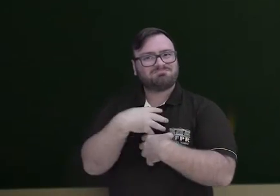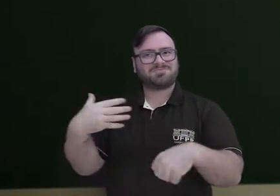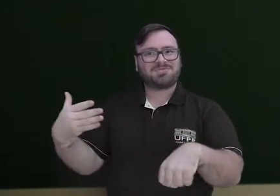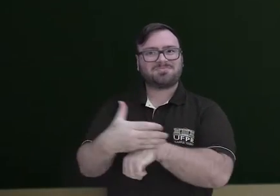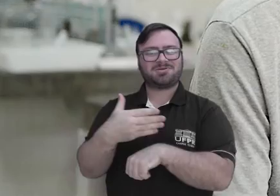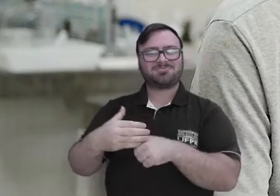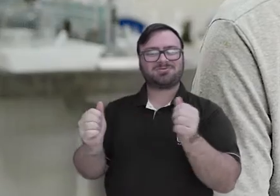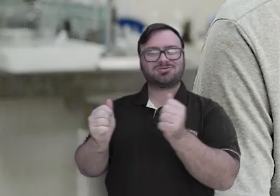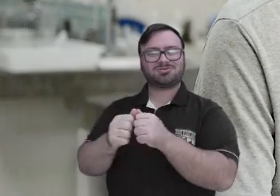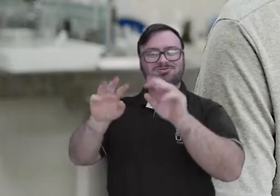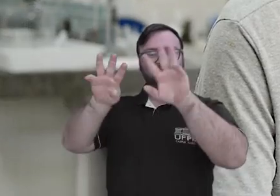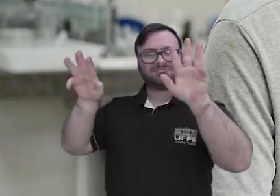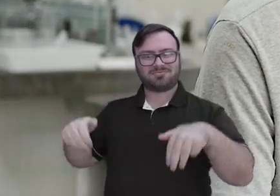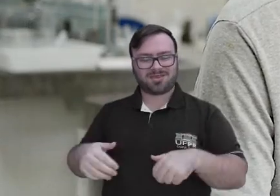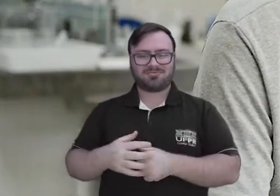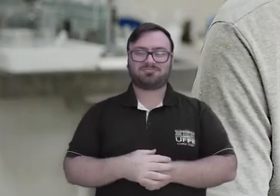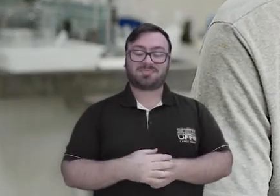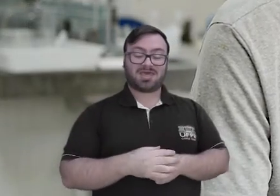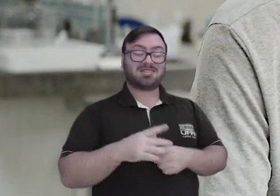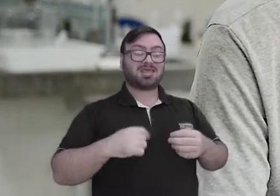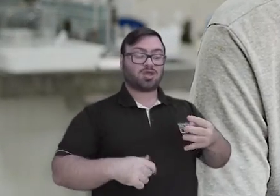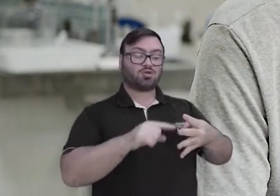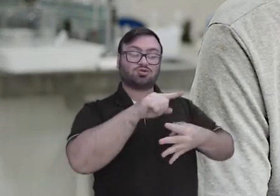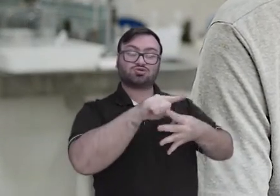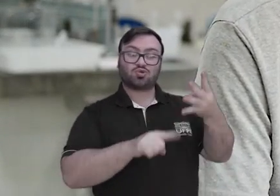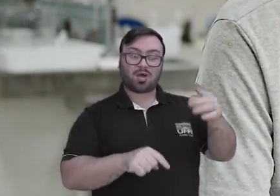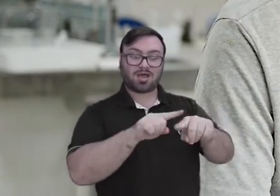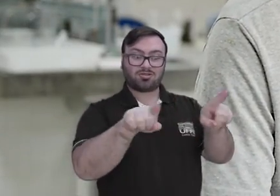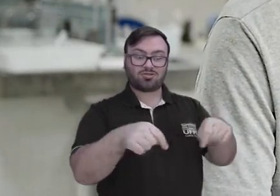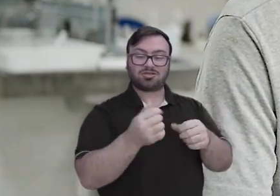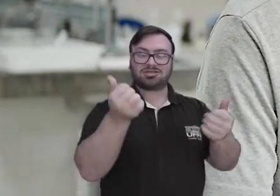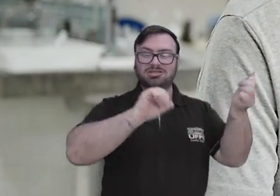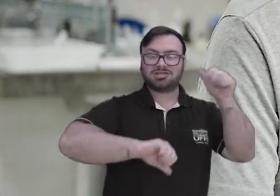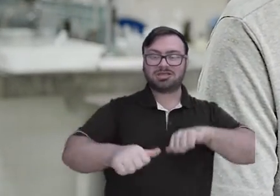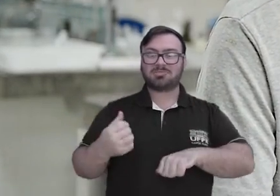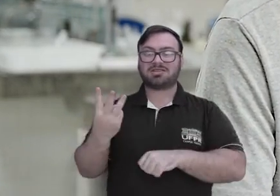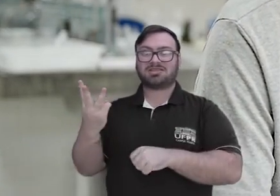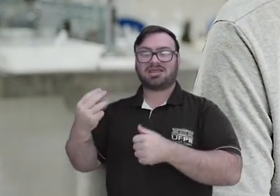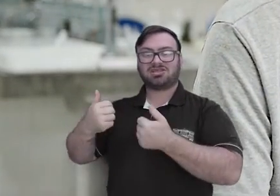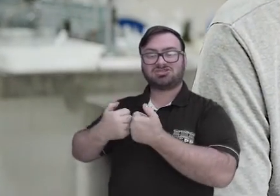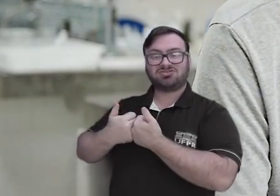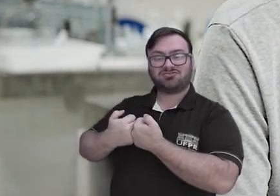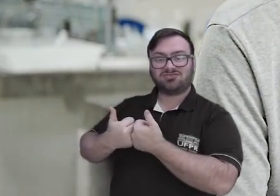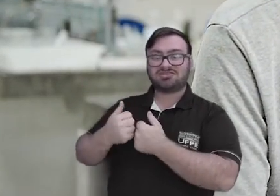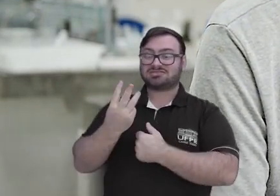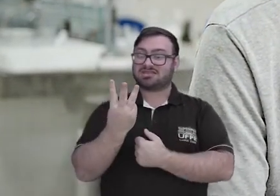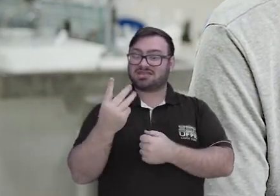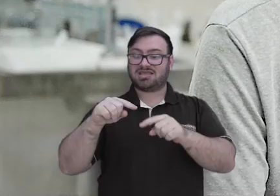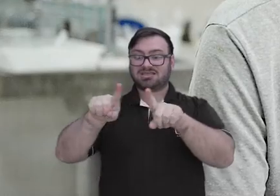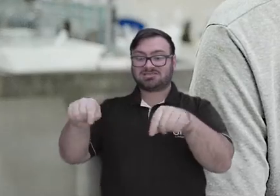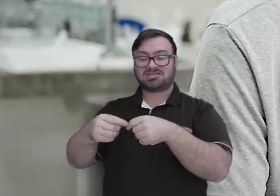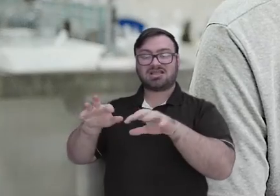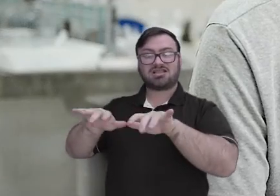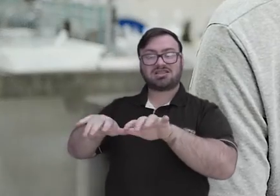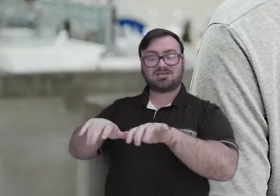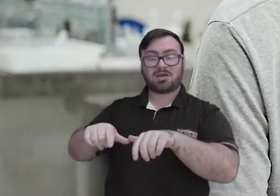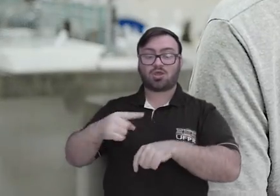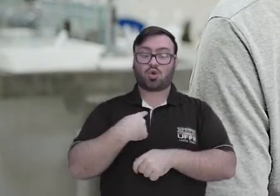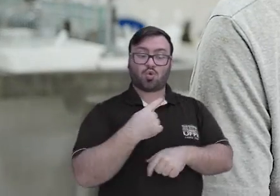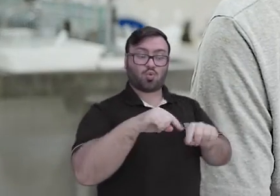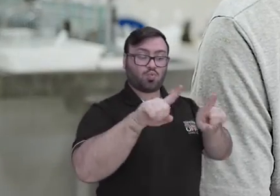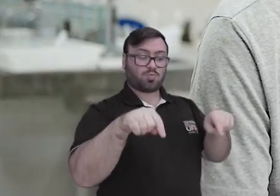da faculdade também. Temos quatro laboratórios de química, dois laboratórios de física, três laboratórios de informática, um laboratório de